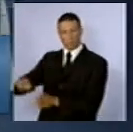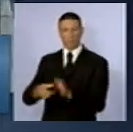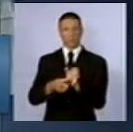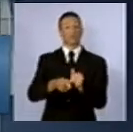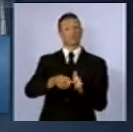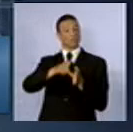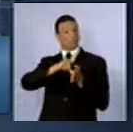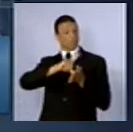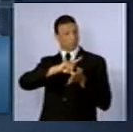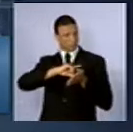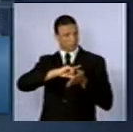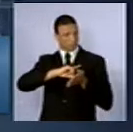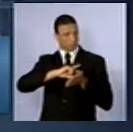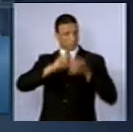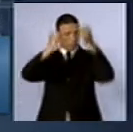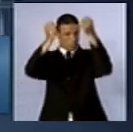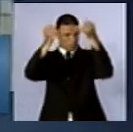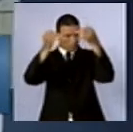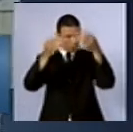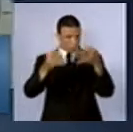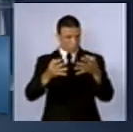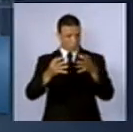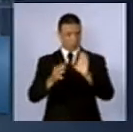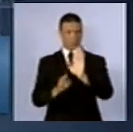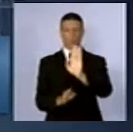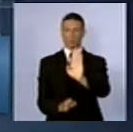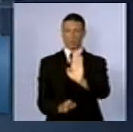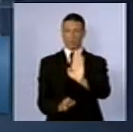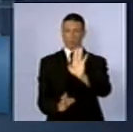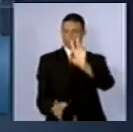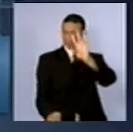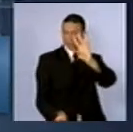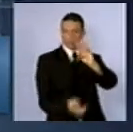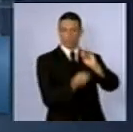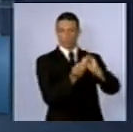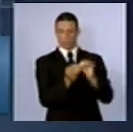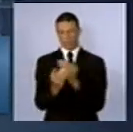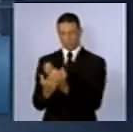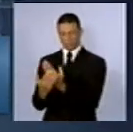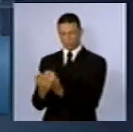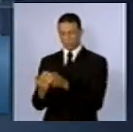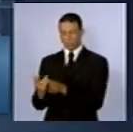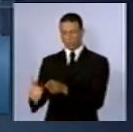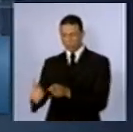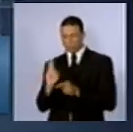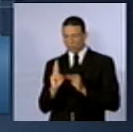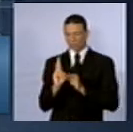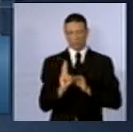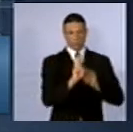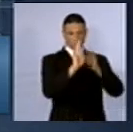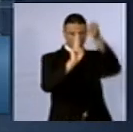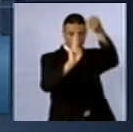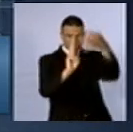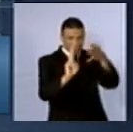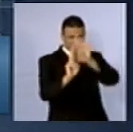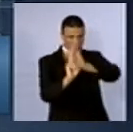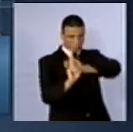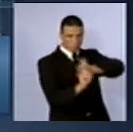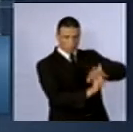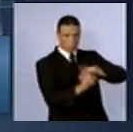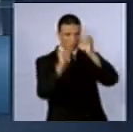antes antes de passar propriamente à descrição desse estudo dos resultados desse estudo eu queria fazer